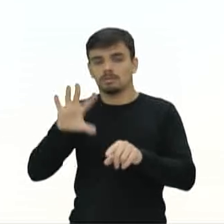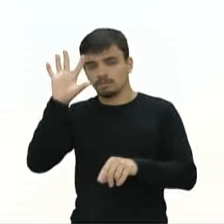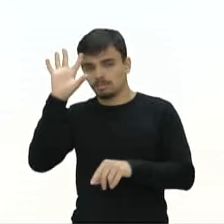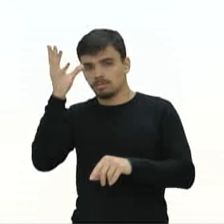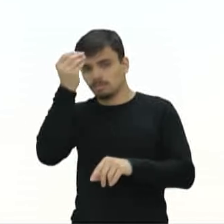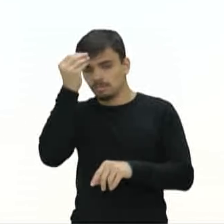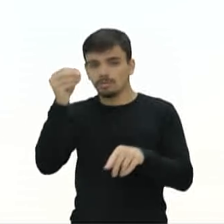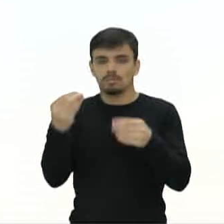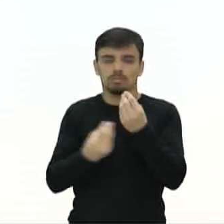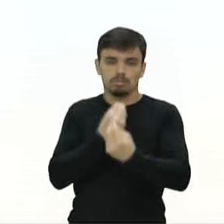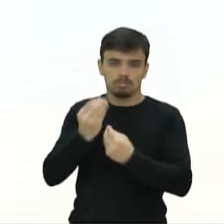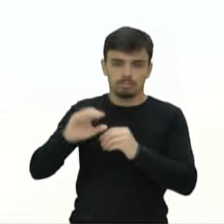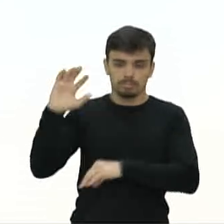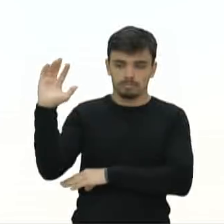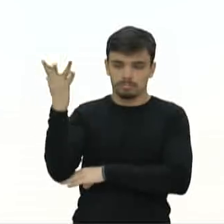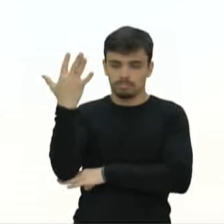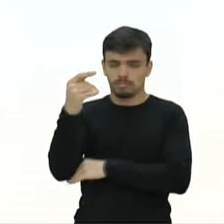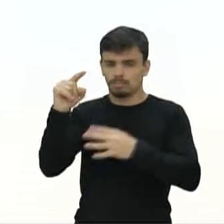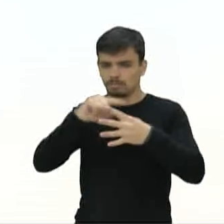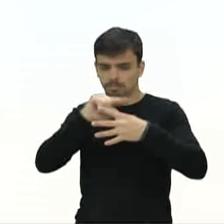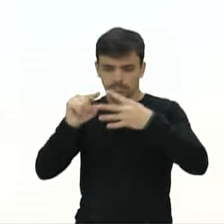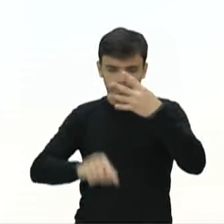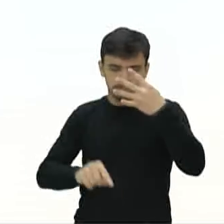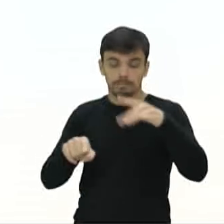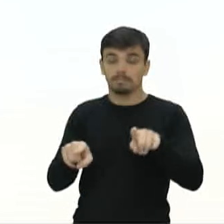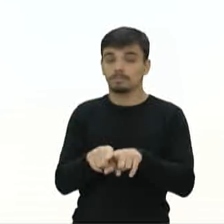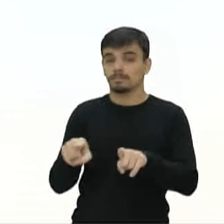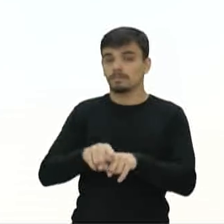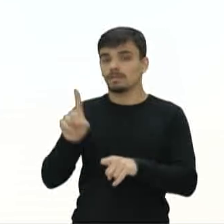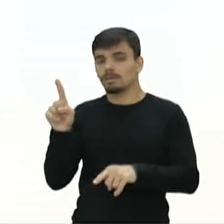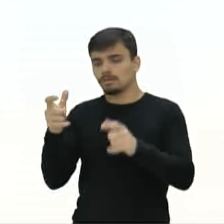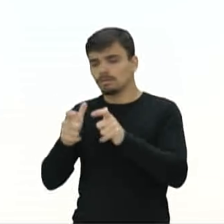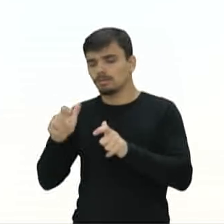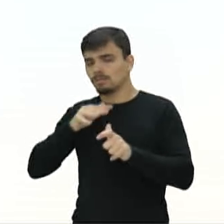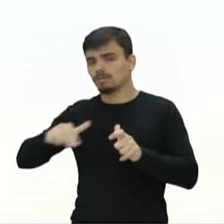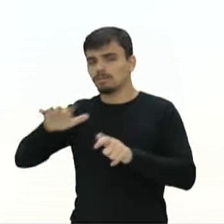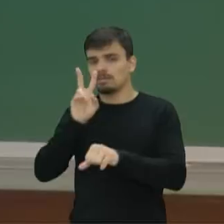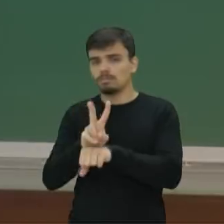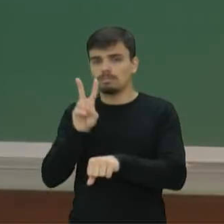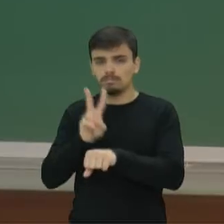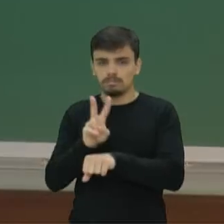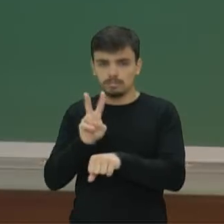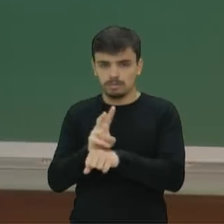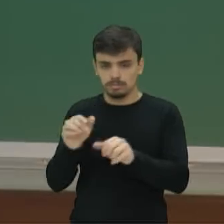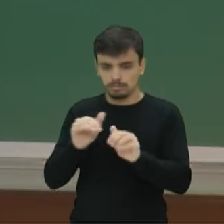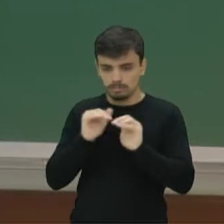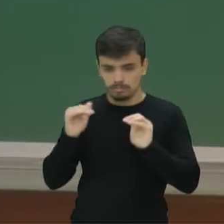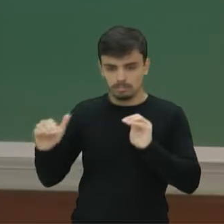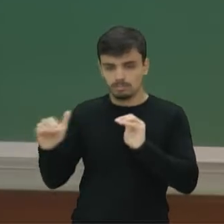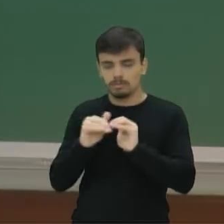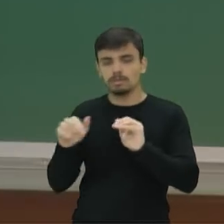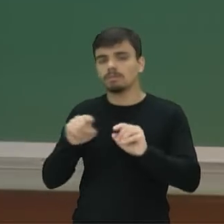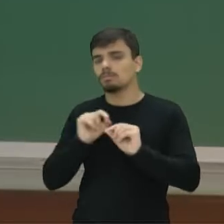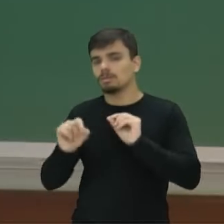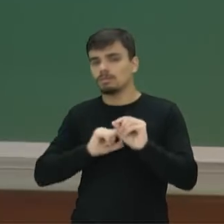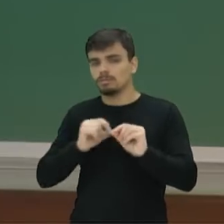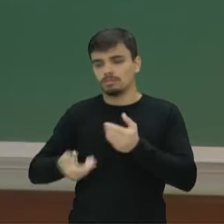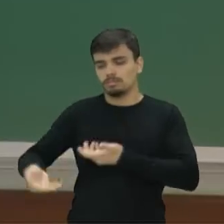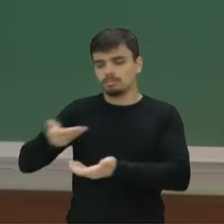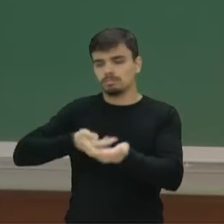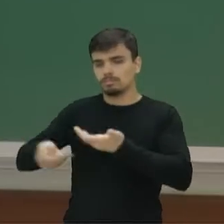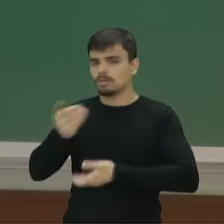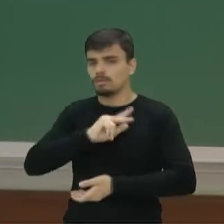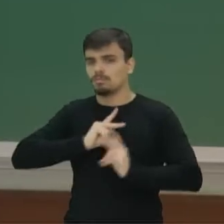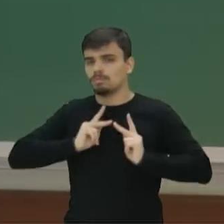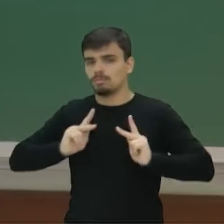interpretação ambiental, entre outras. Então, essas áreas de proteção integral, a interação do ser humano com